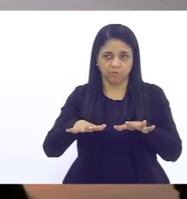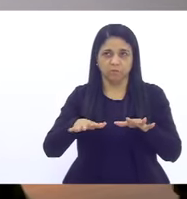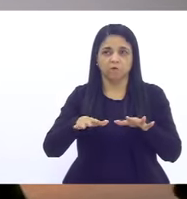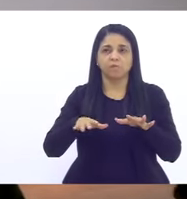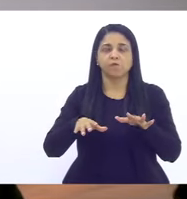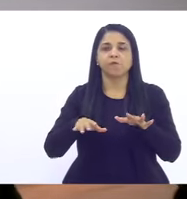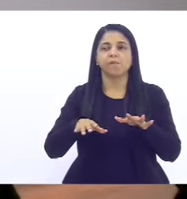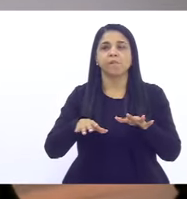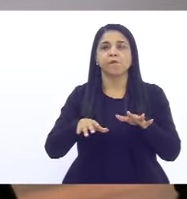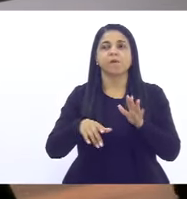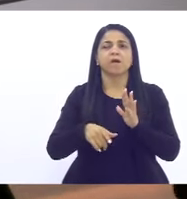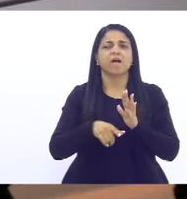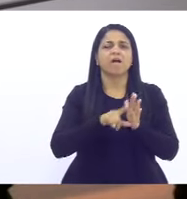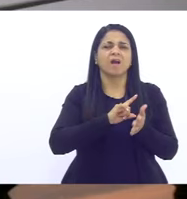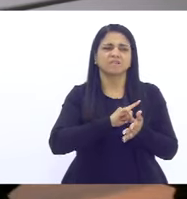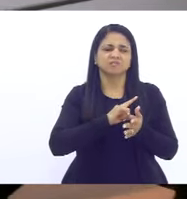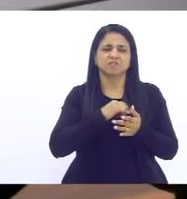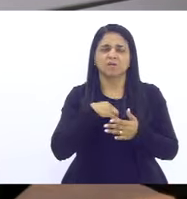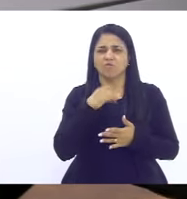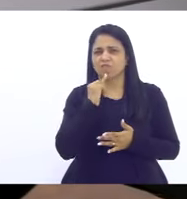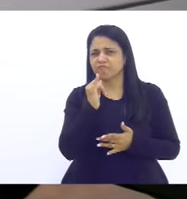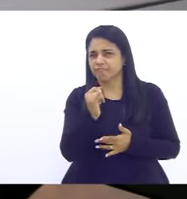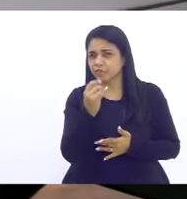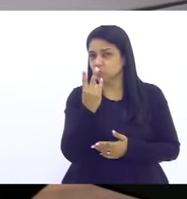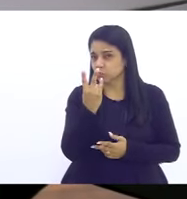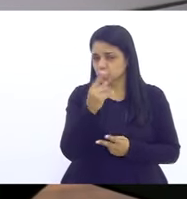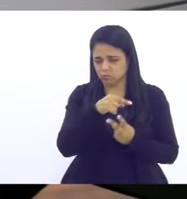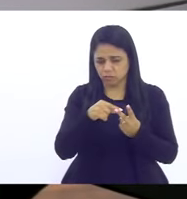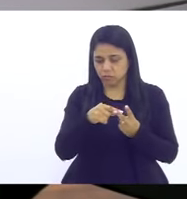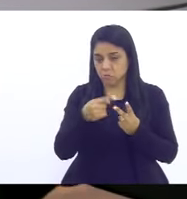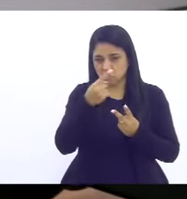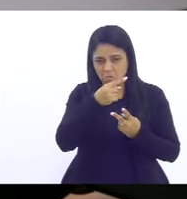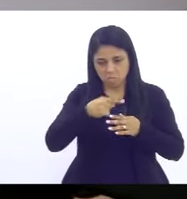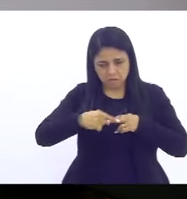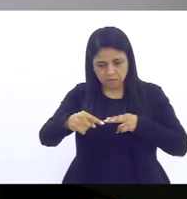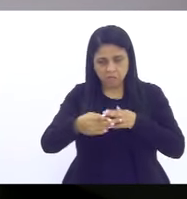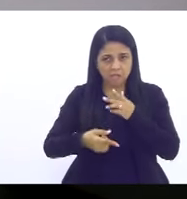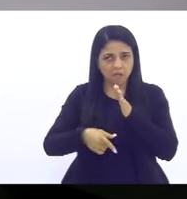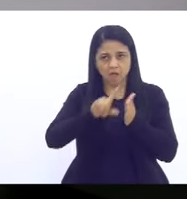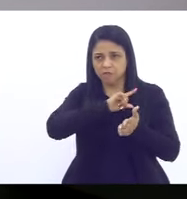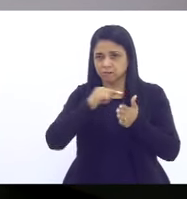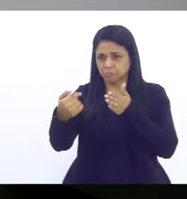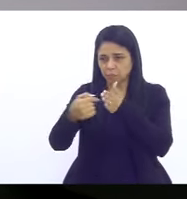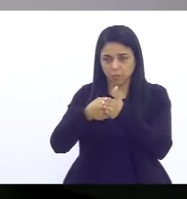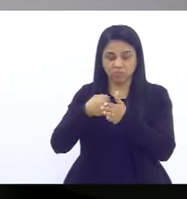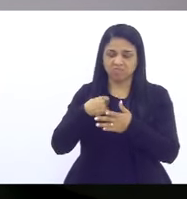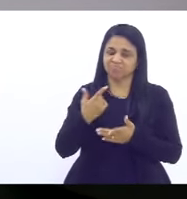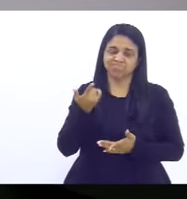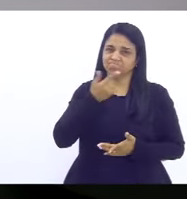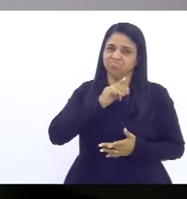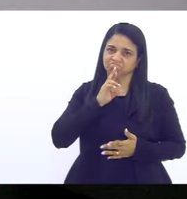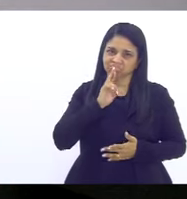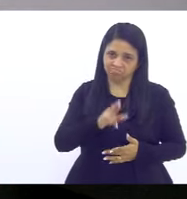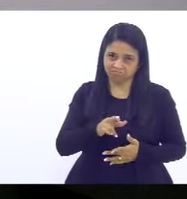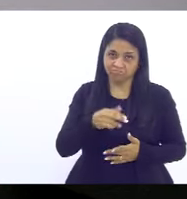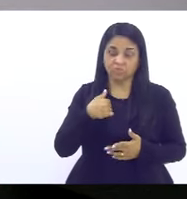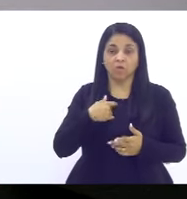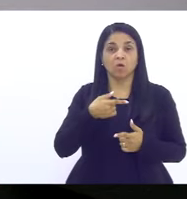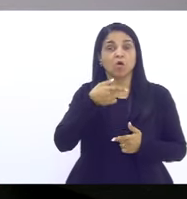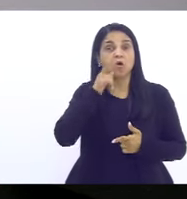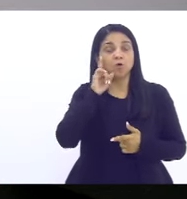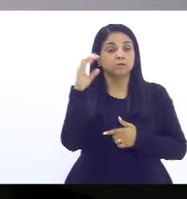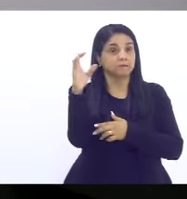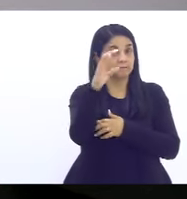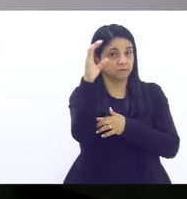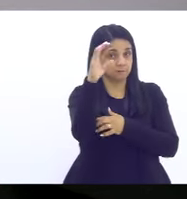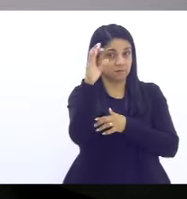quero falar duas coisas que, se me perguntasse há uma semana atrás, eu não estaria, Vitor Júnior, convencido. A primeira, que eu disse ontem em Niterói, e